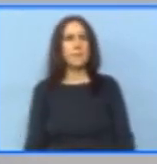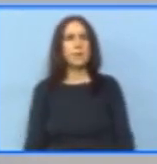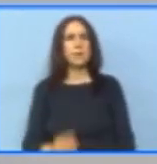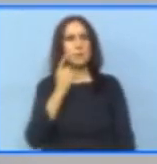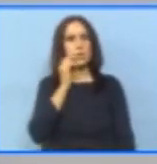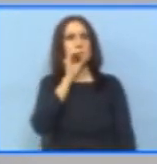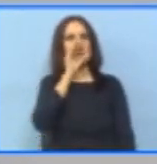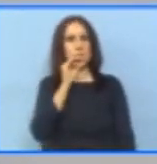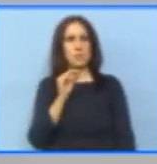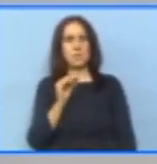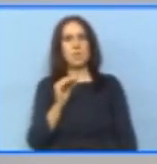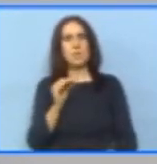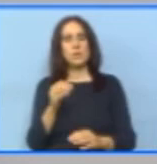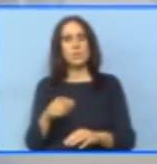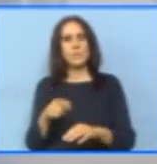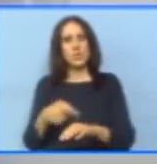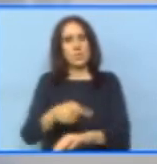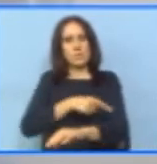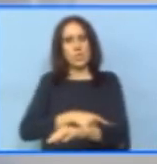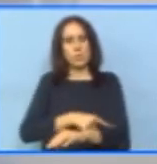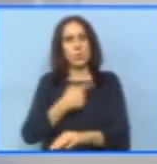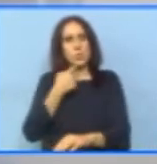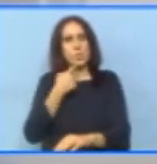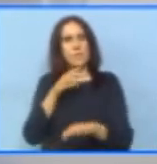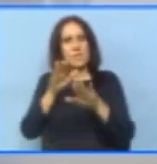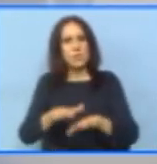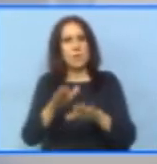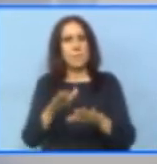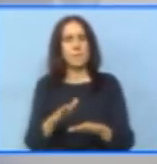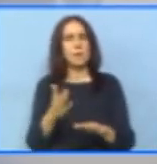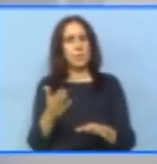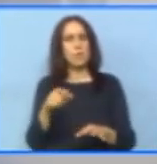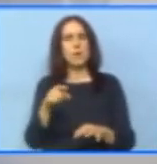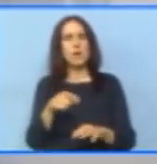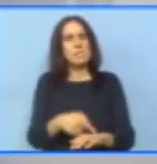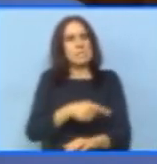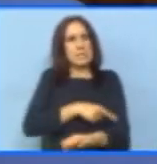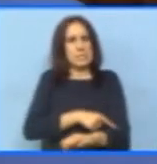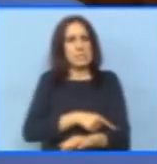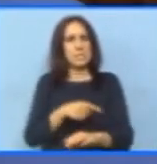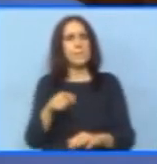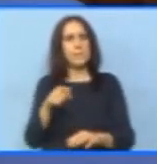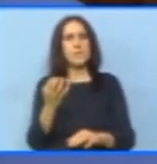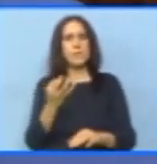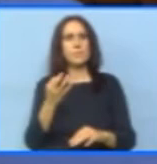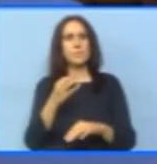do hiperextremismo islâmico. Em todo caso, e neste hiperextremismo estão